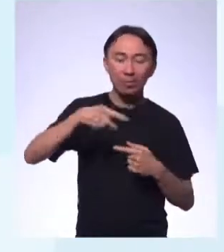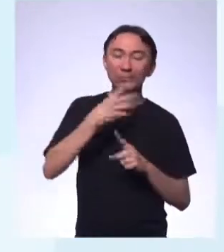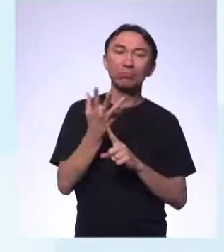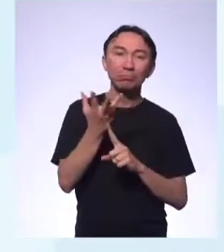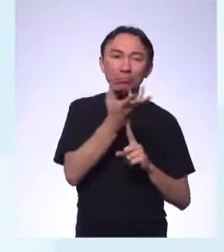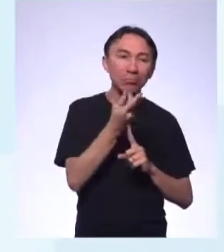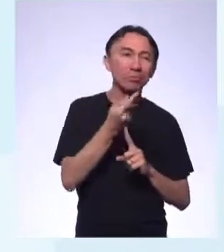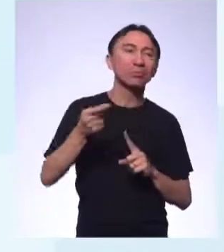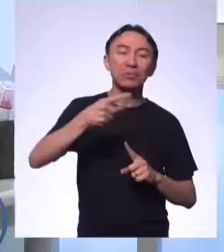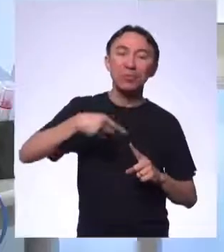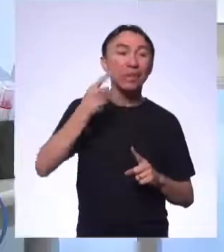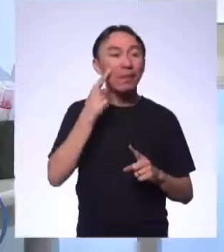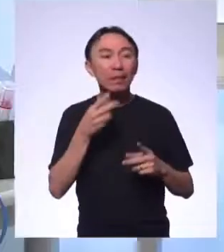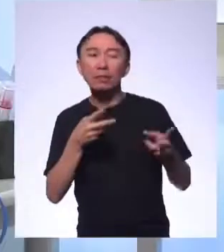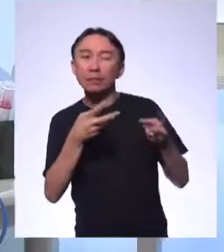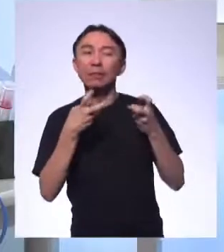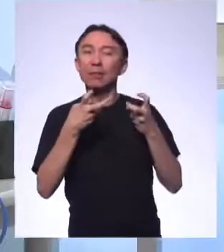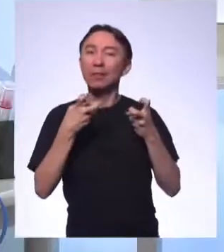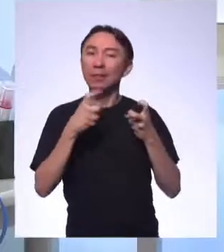produção de um musical.